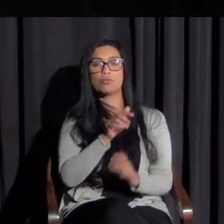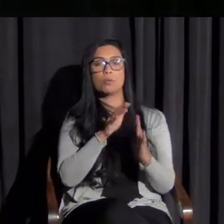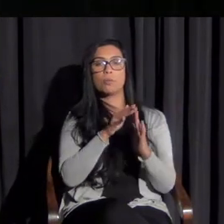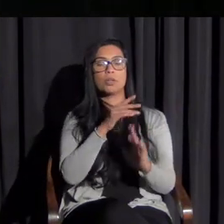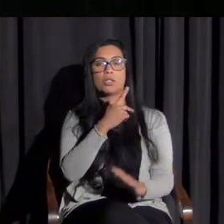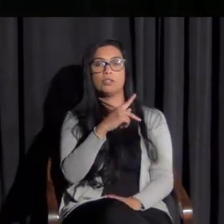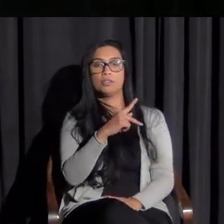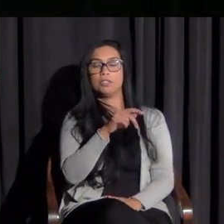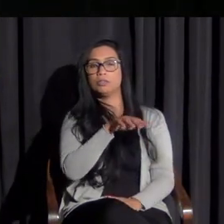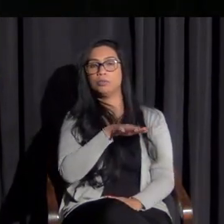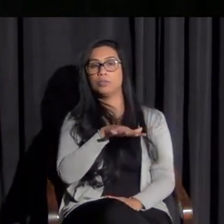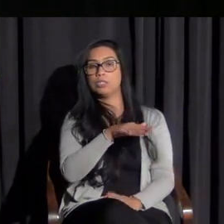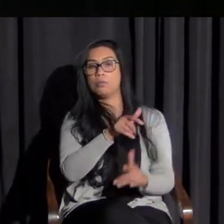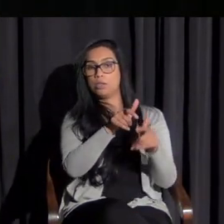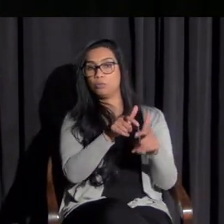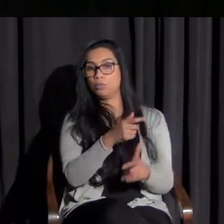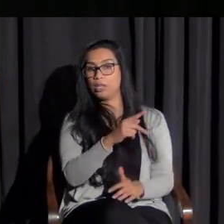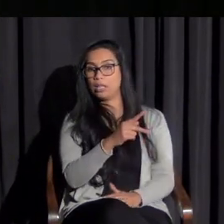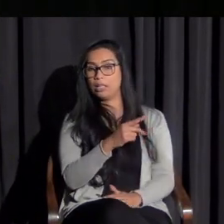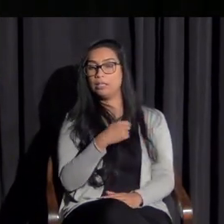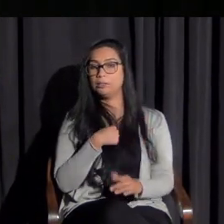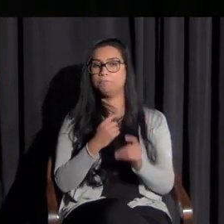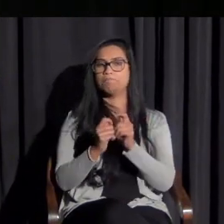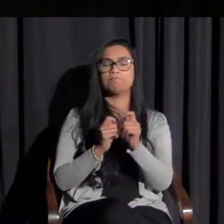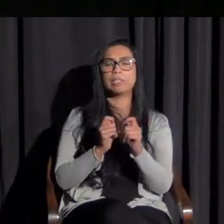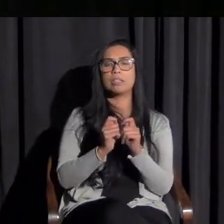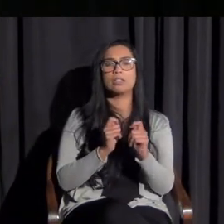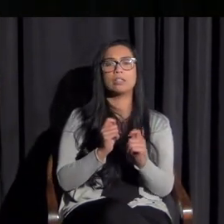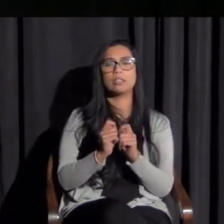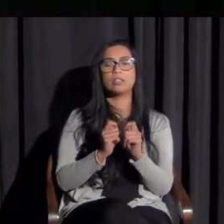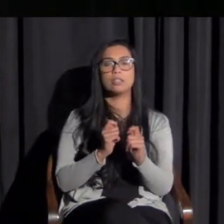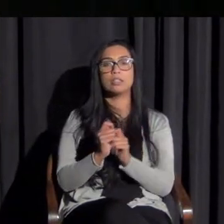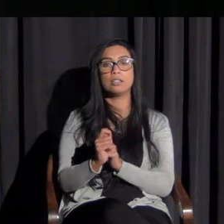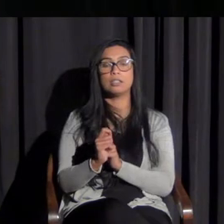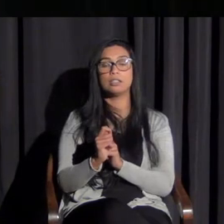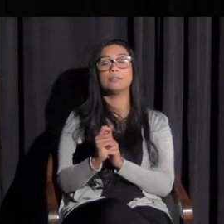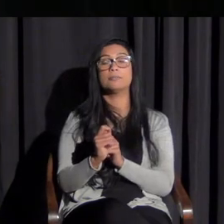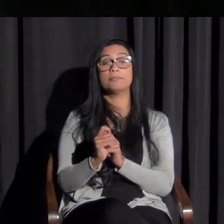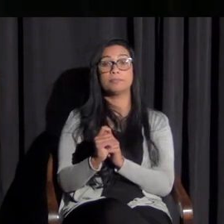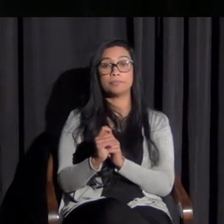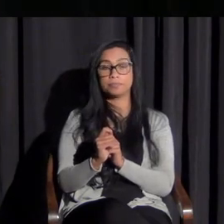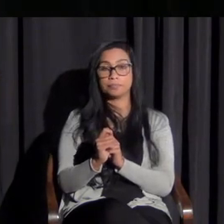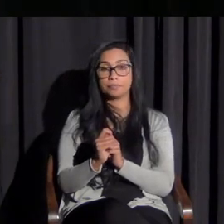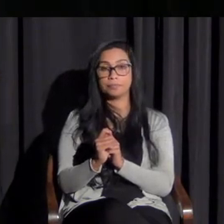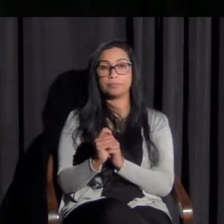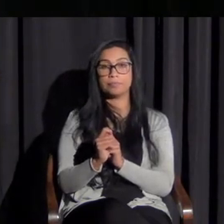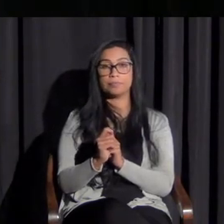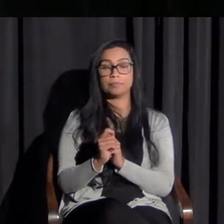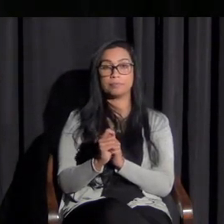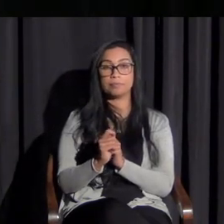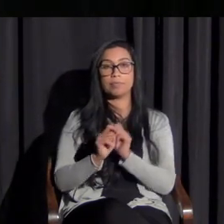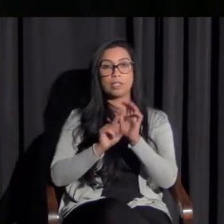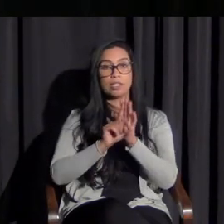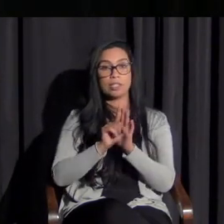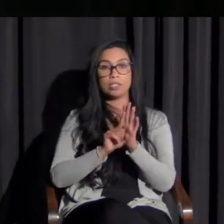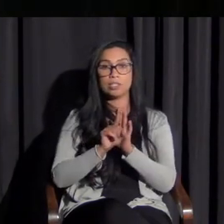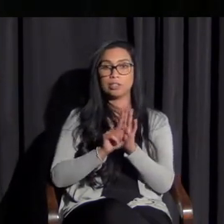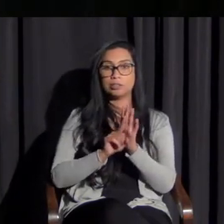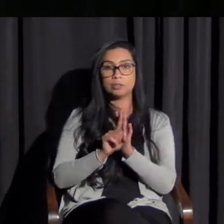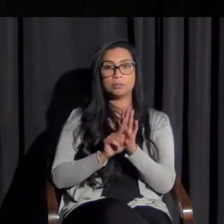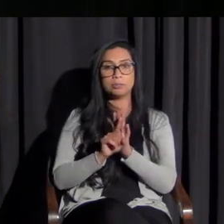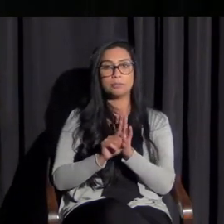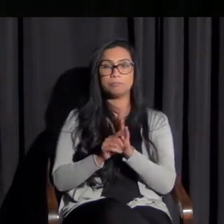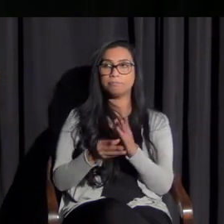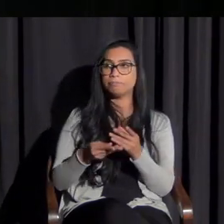desse espaço, então, o que eu fiz? Fui fazendo entrevistas e ficava num momento, numa pesquisa etnográfica